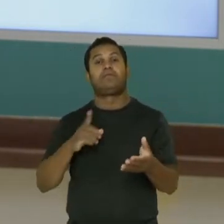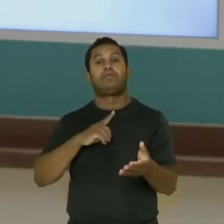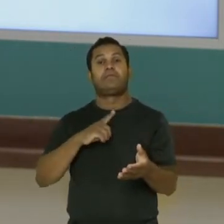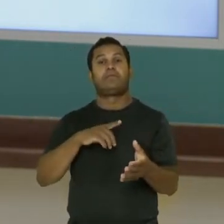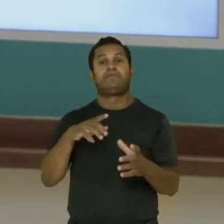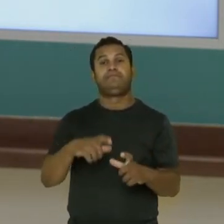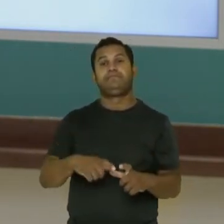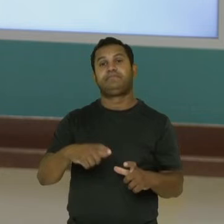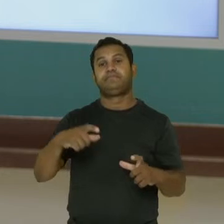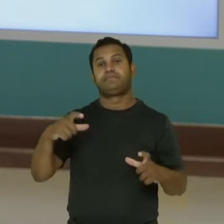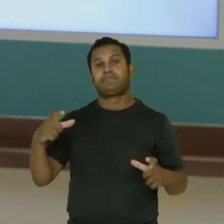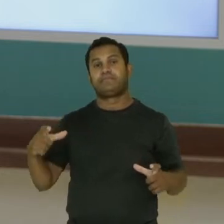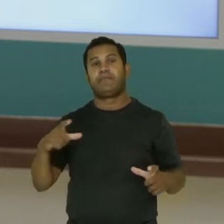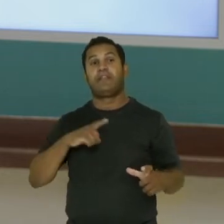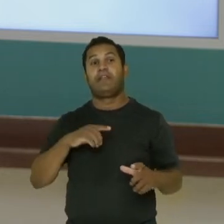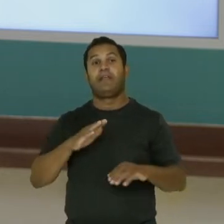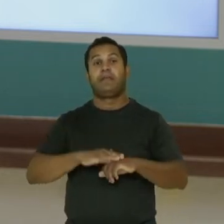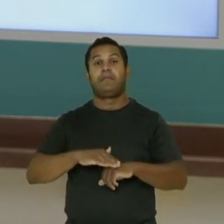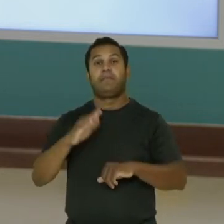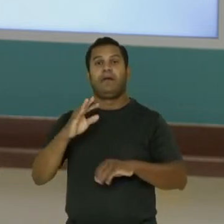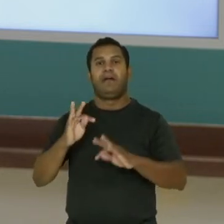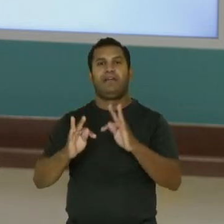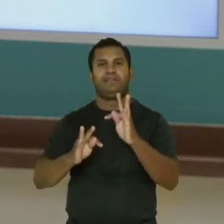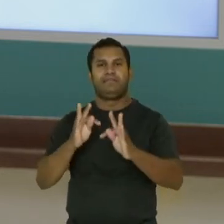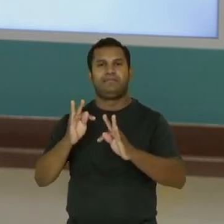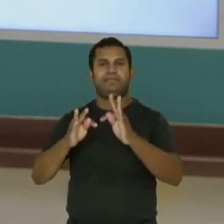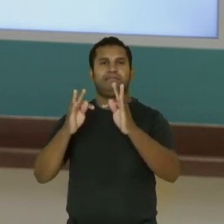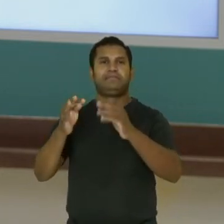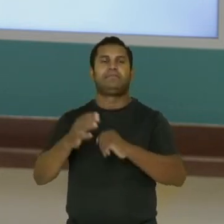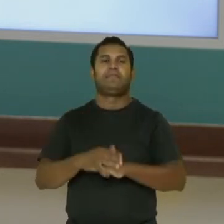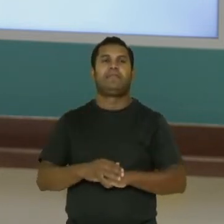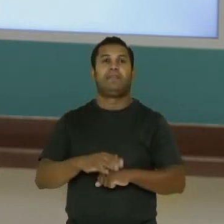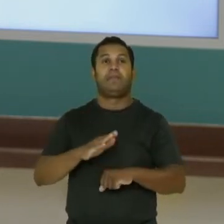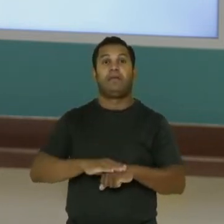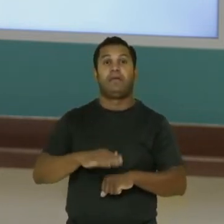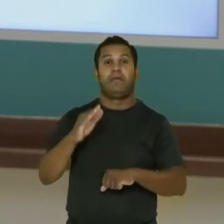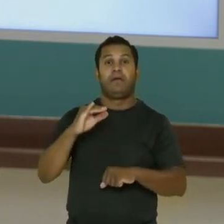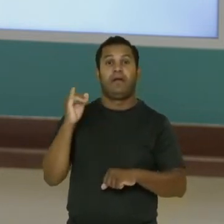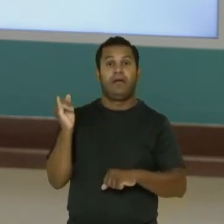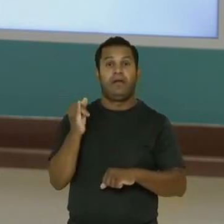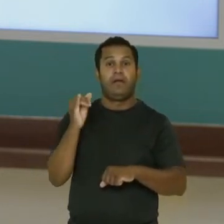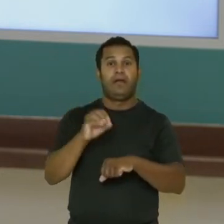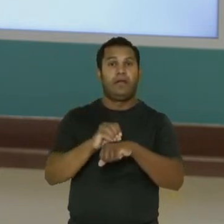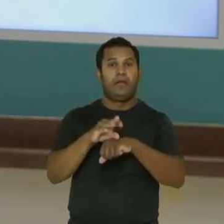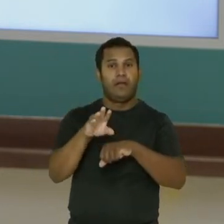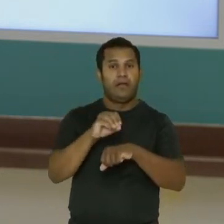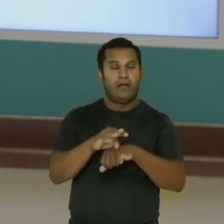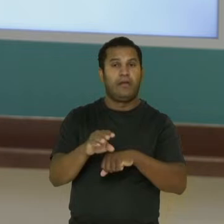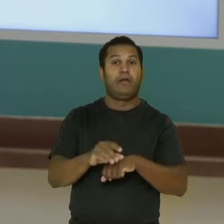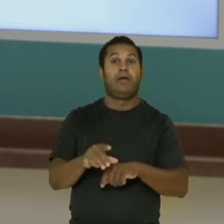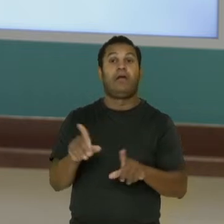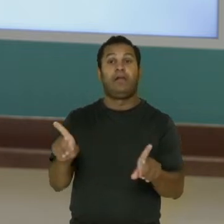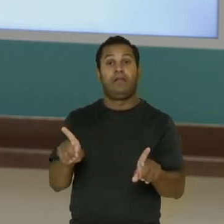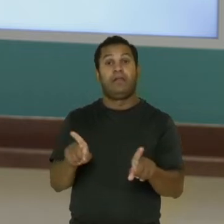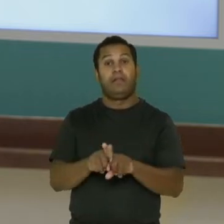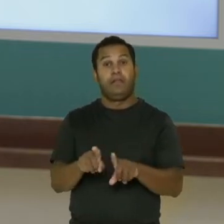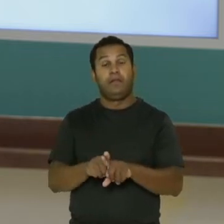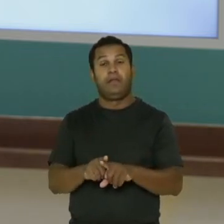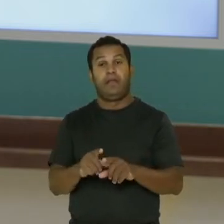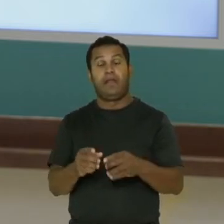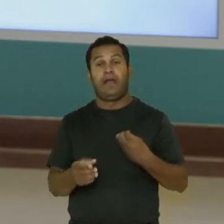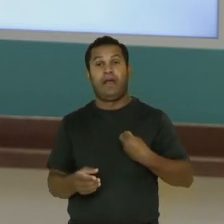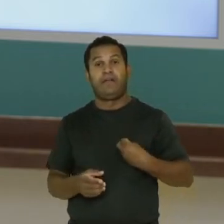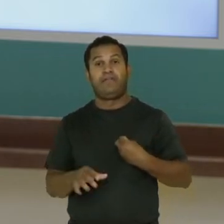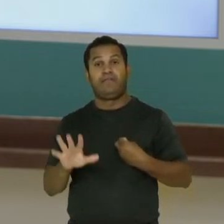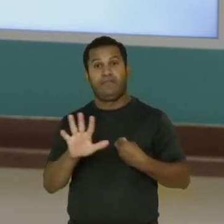emprego maior de tecnologia, maior acesso à informação e, portanto, ali um desenvolvimento mais acentuado se